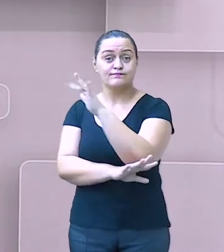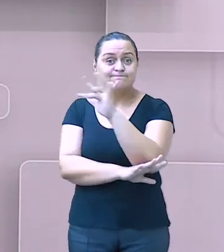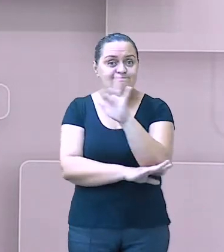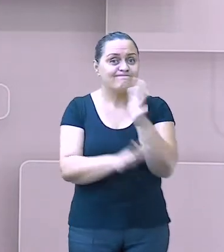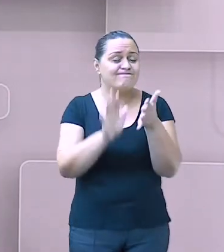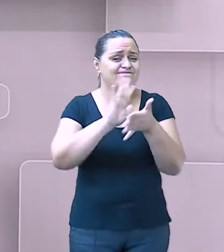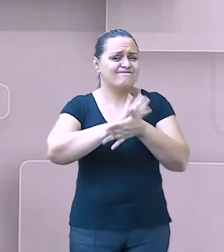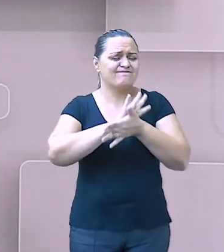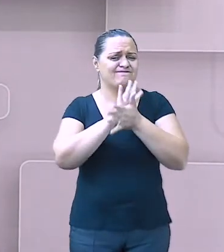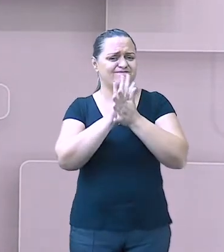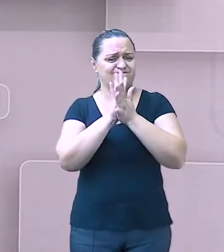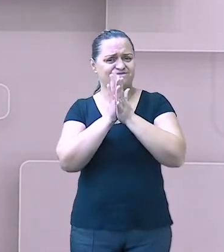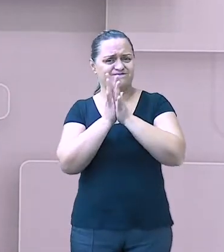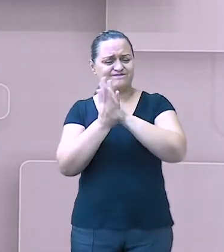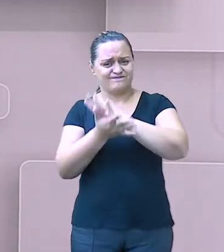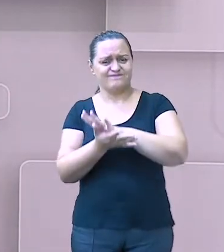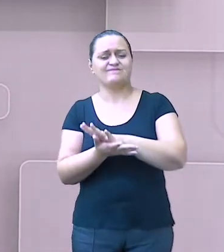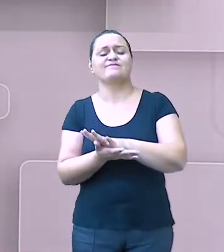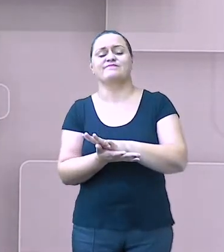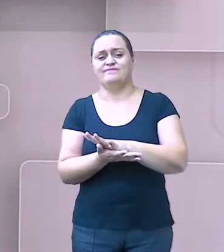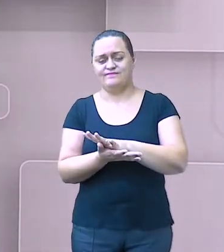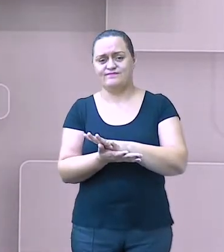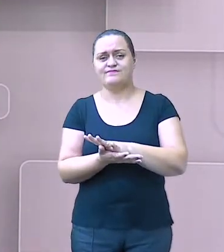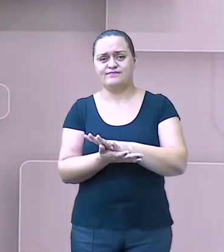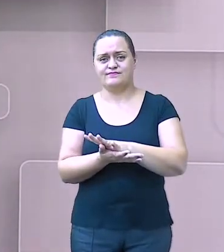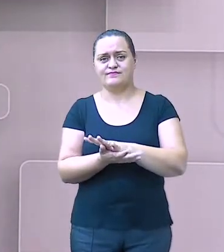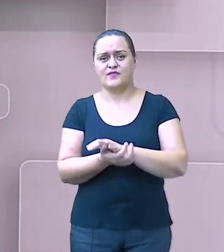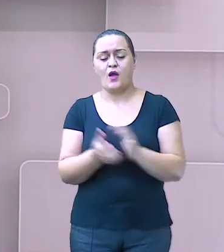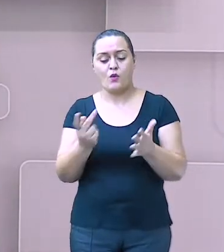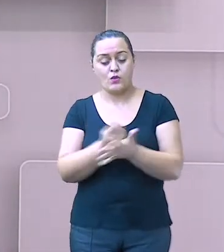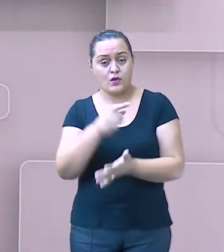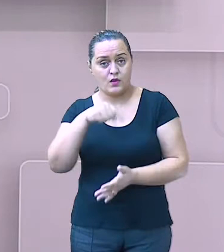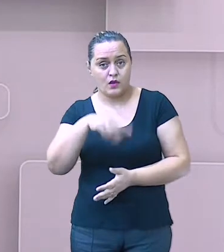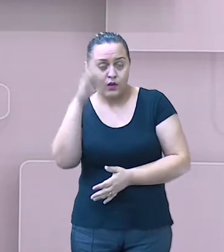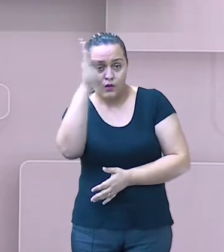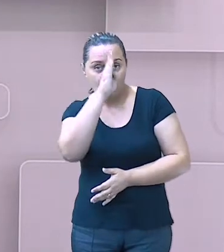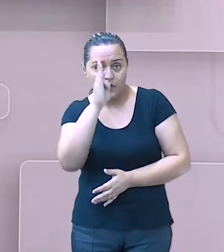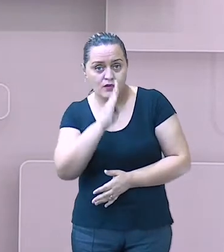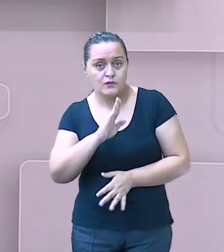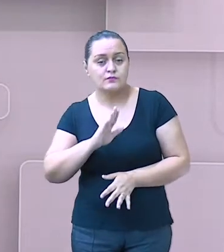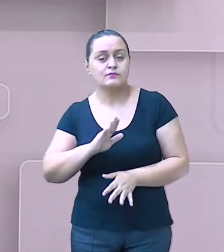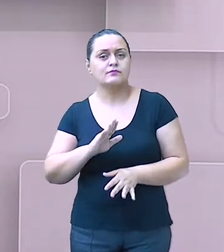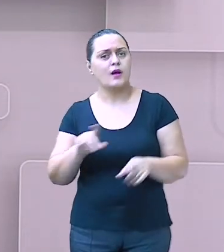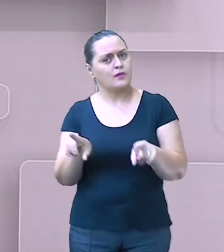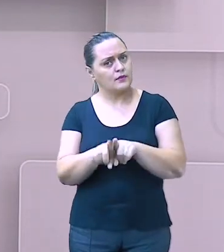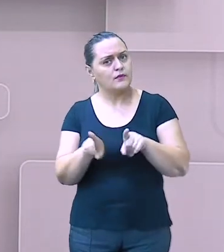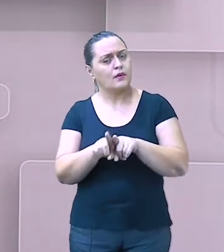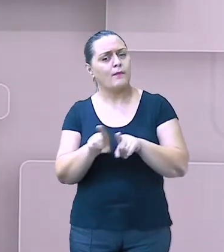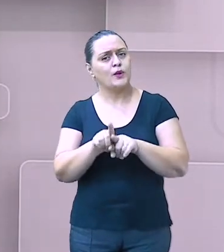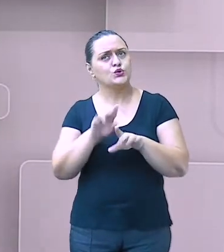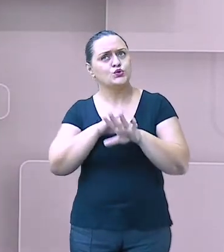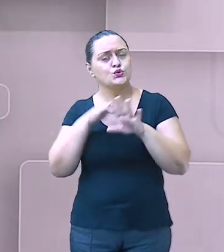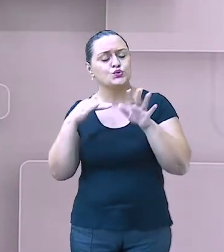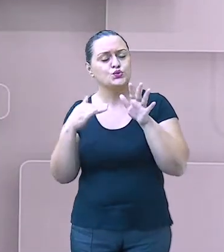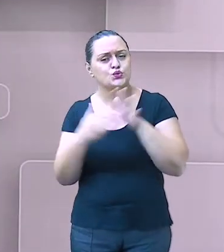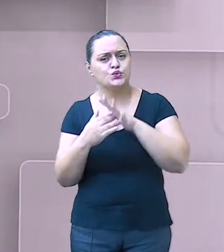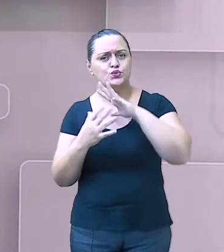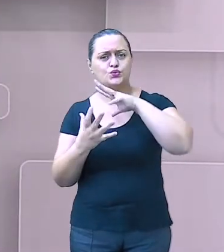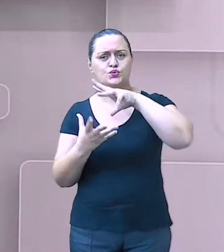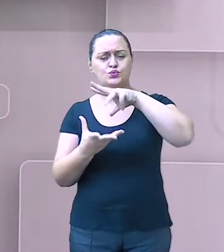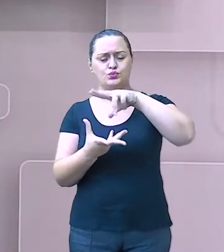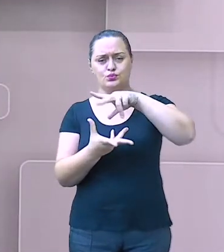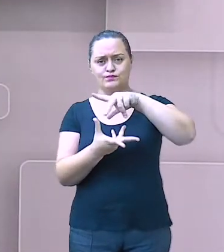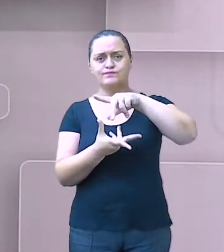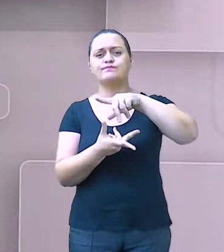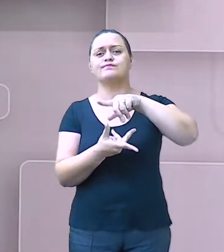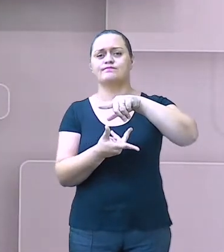naturais, eles acontecem no nosso país, mas não só no nosso país. Os desastres naturais, eles acontecem no